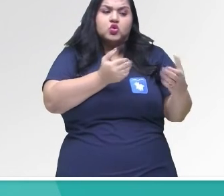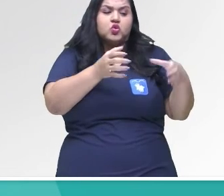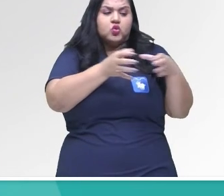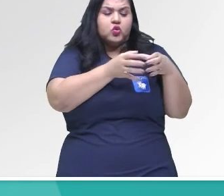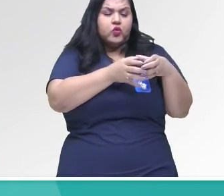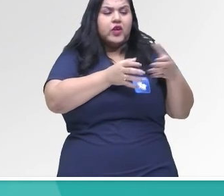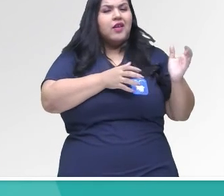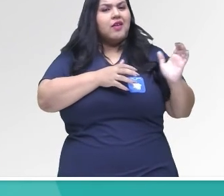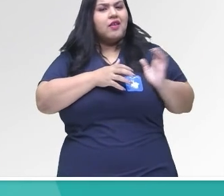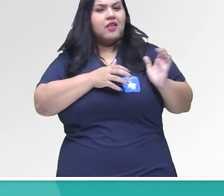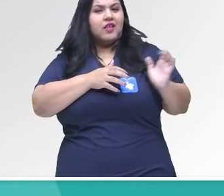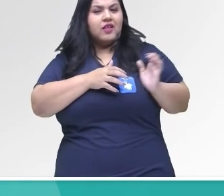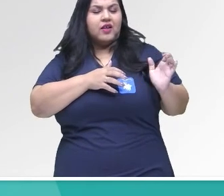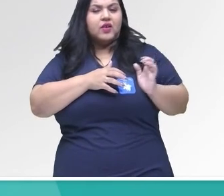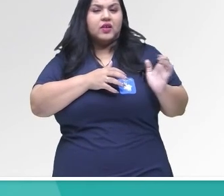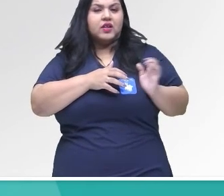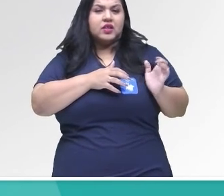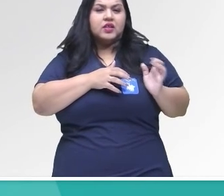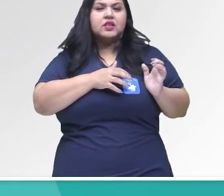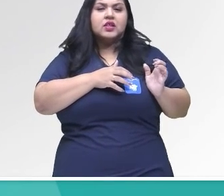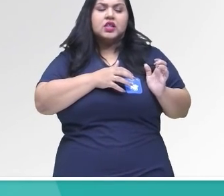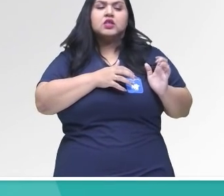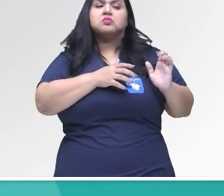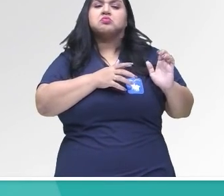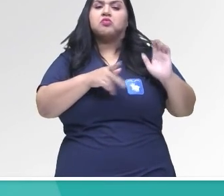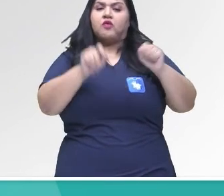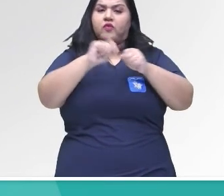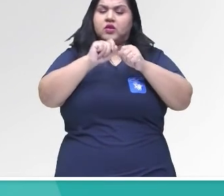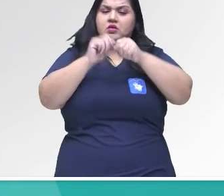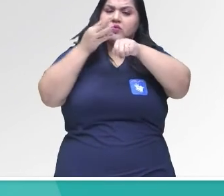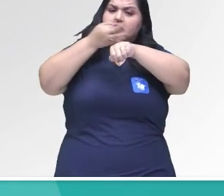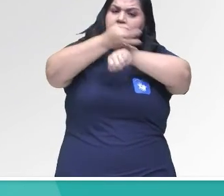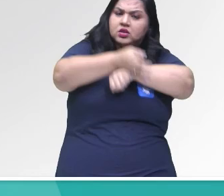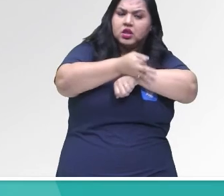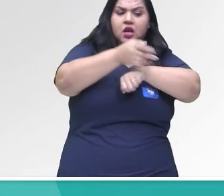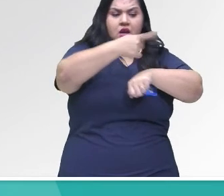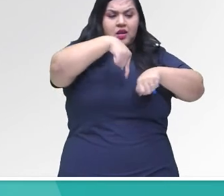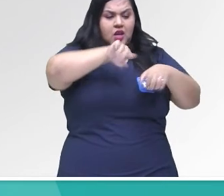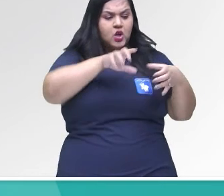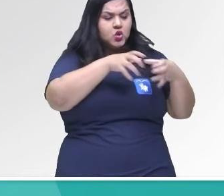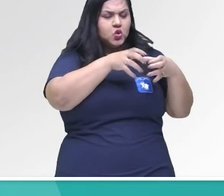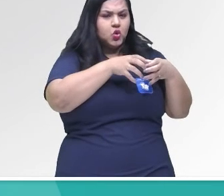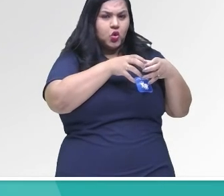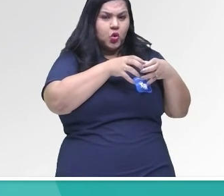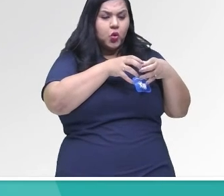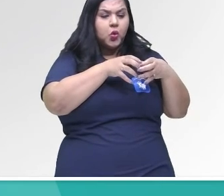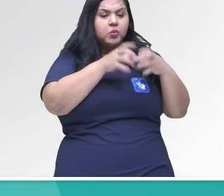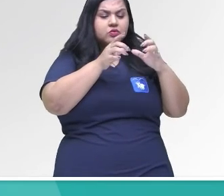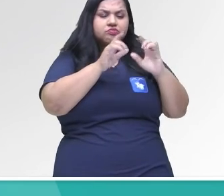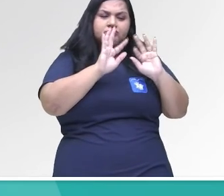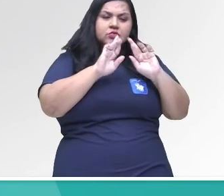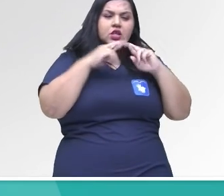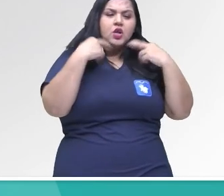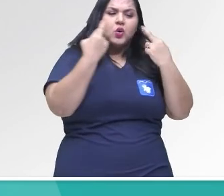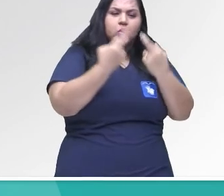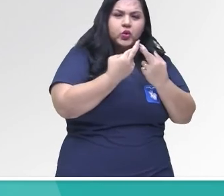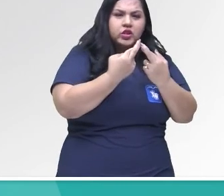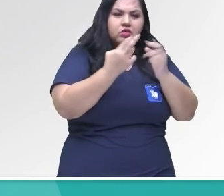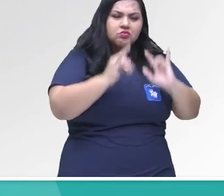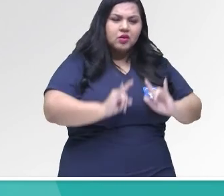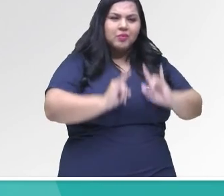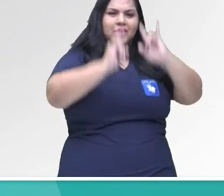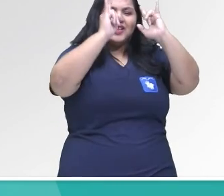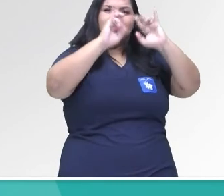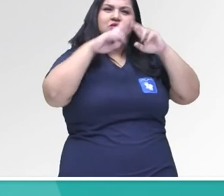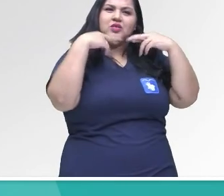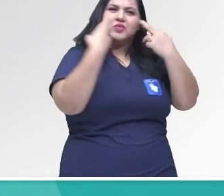classe média, né? Eles eram universitários, e eles se reuniam nos apartamentos de Copacabana e criaram esse